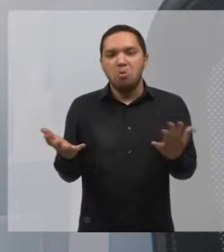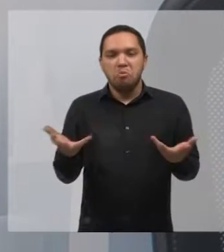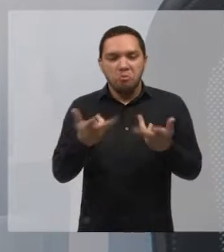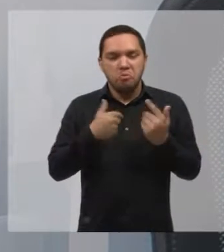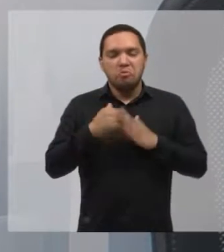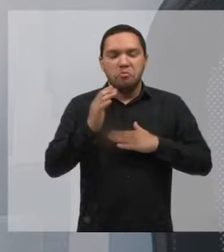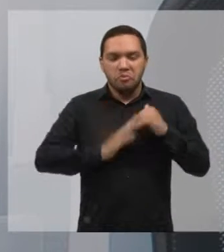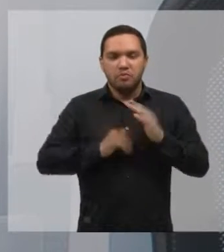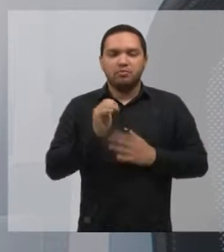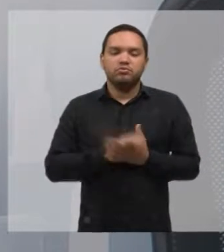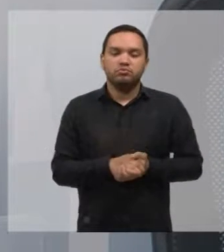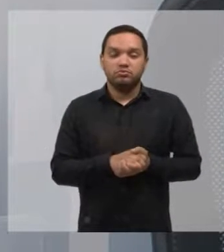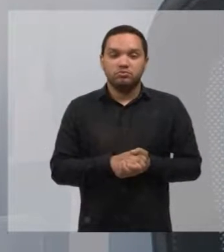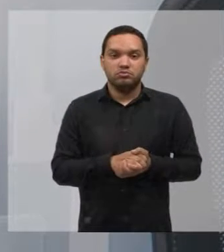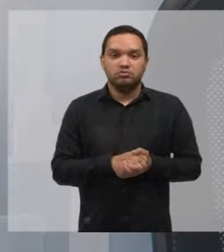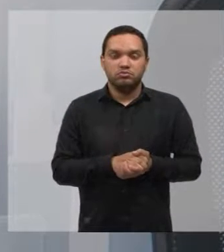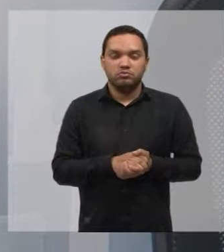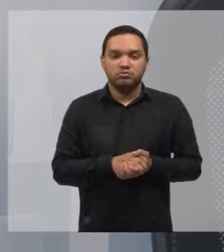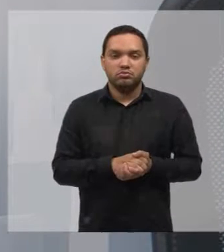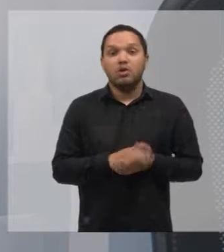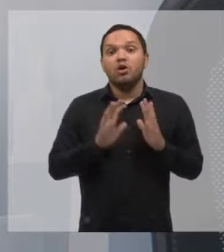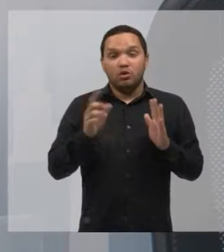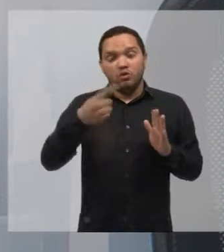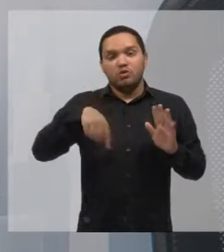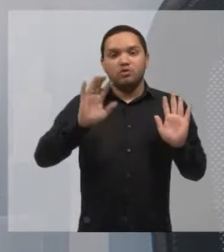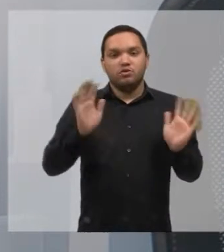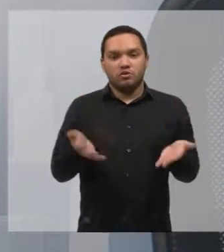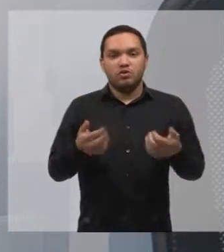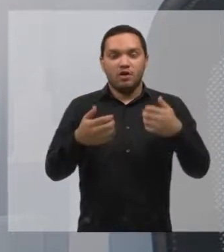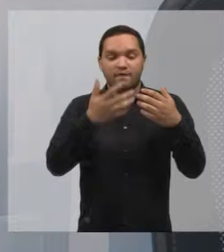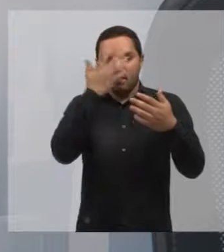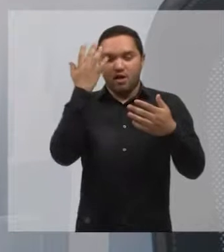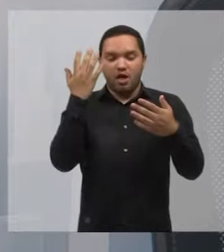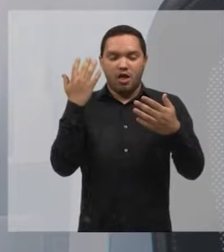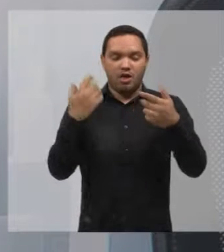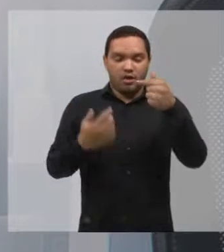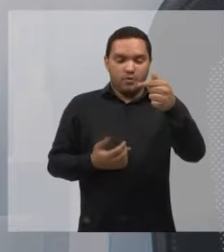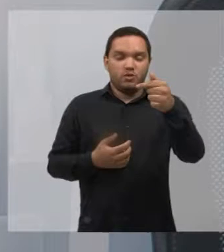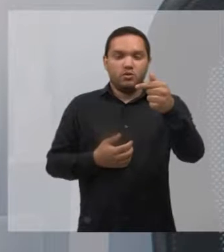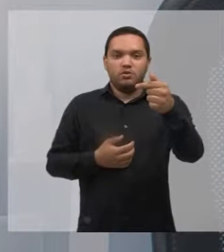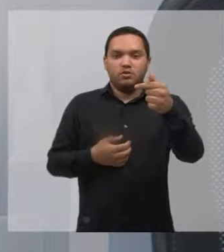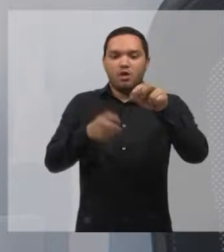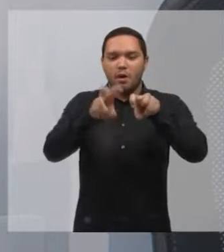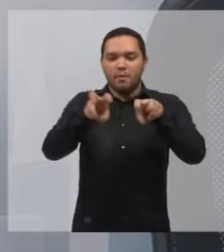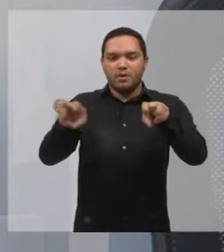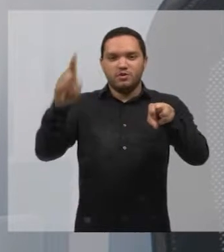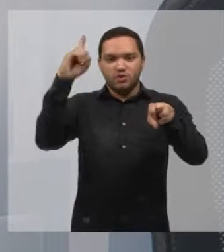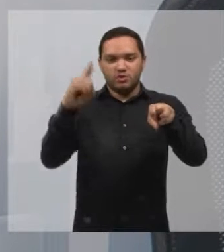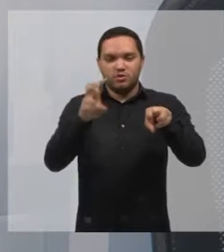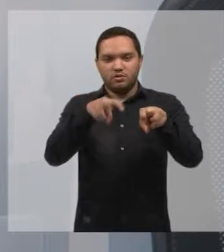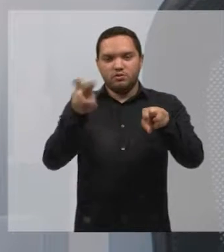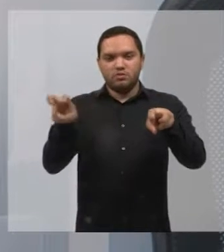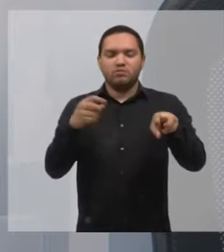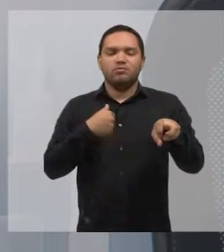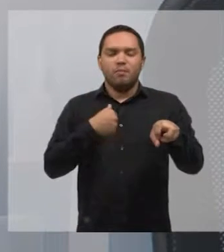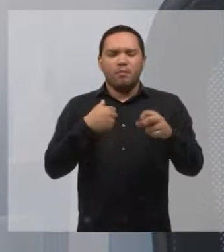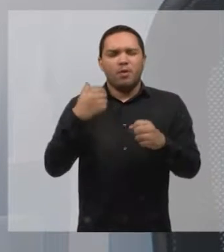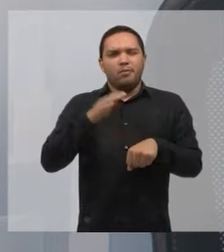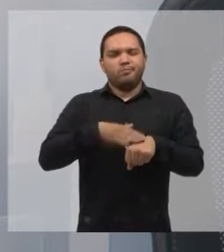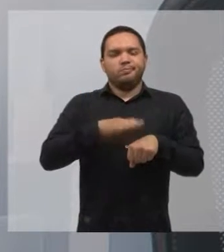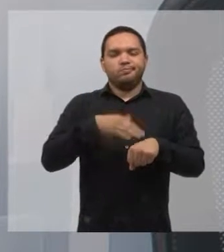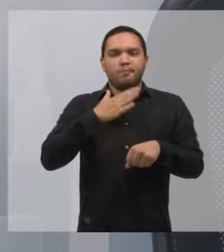interessante, nós falamos aqui de 7 membros. Eu estava fazendo uma análise